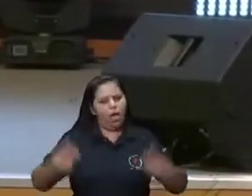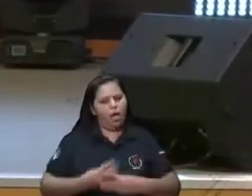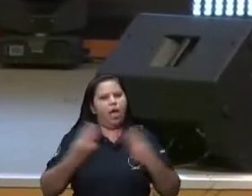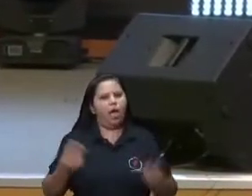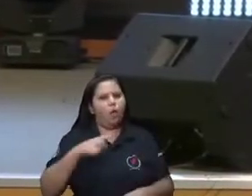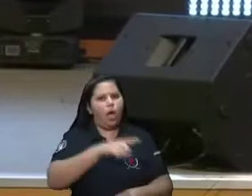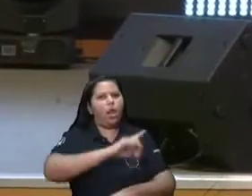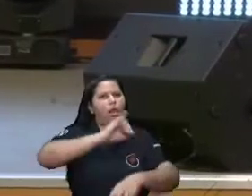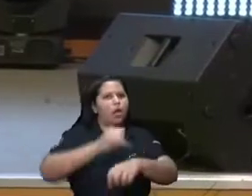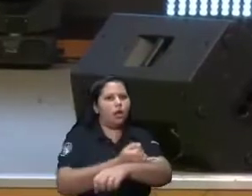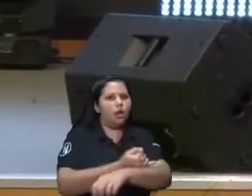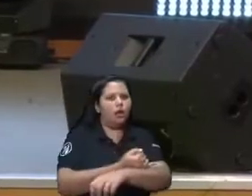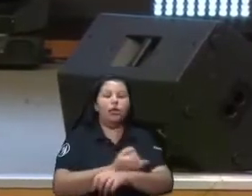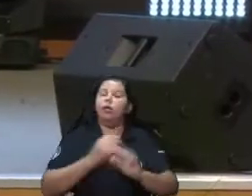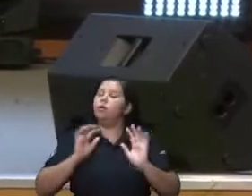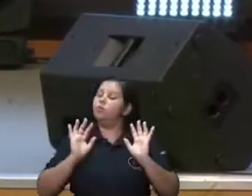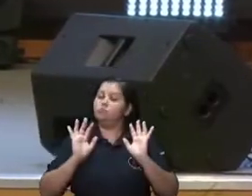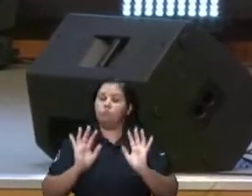Mas ele não era ainda